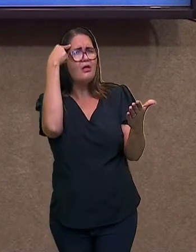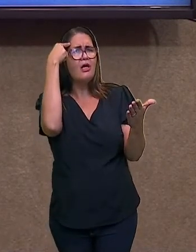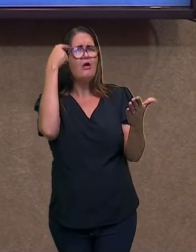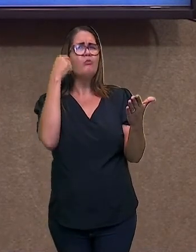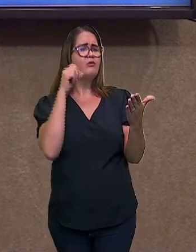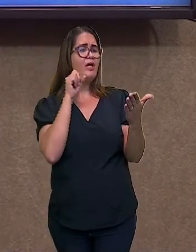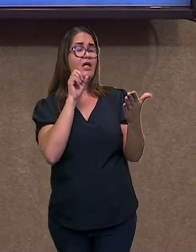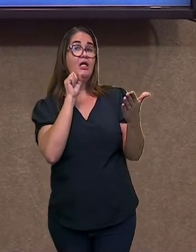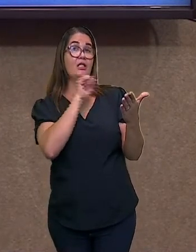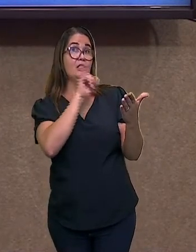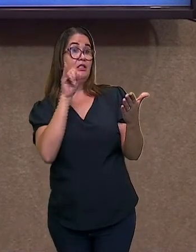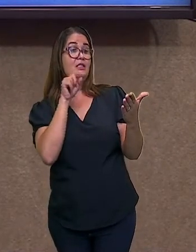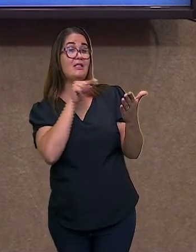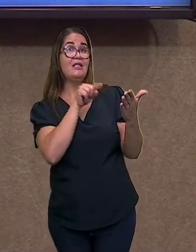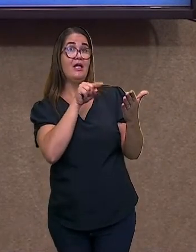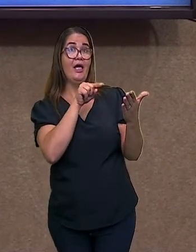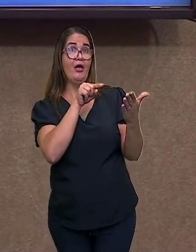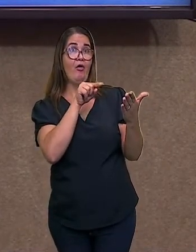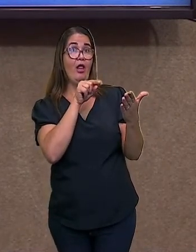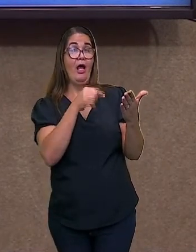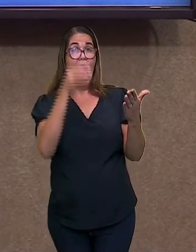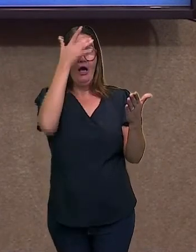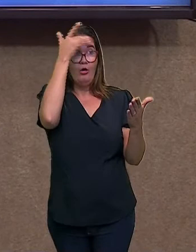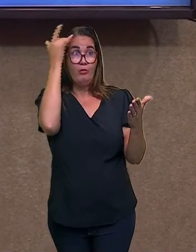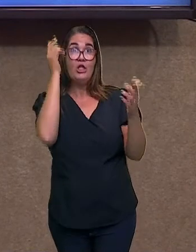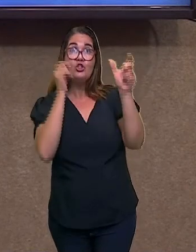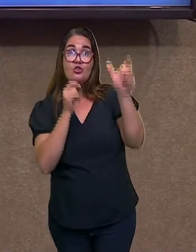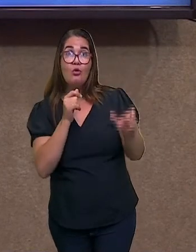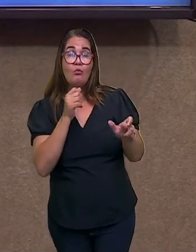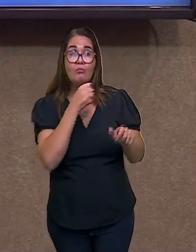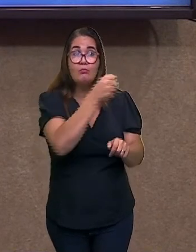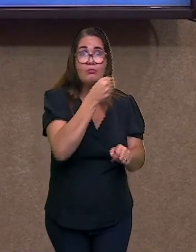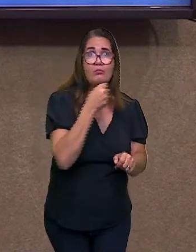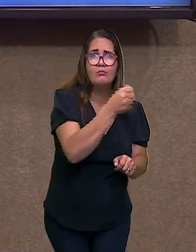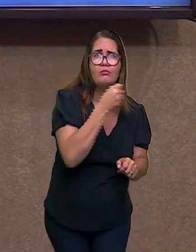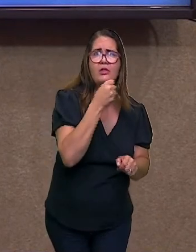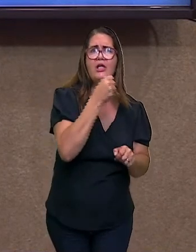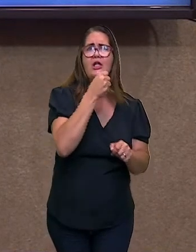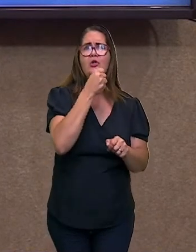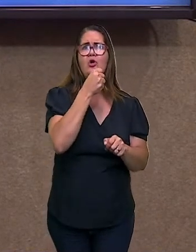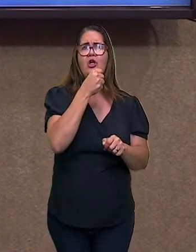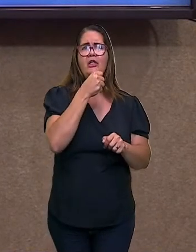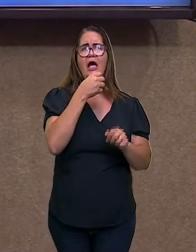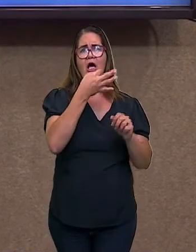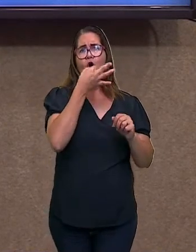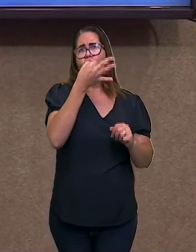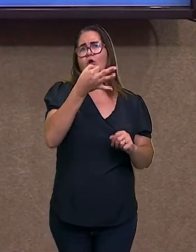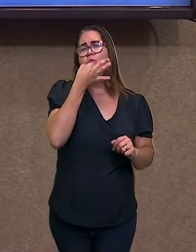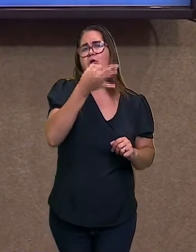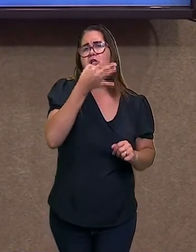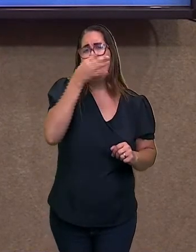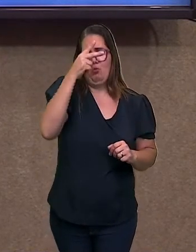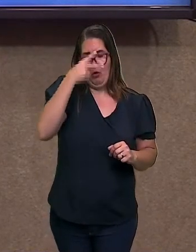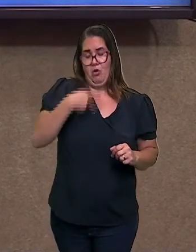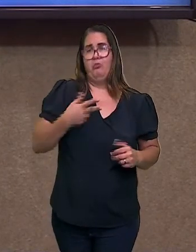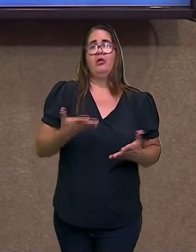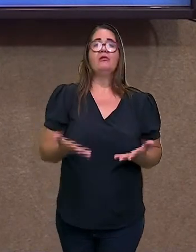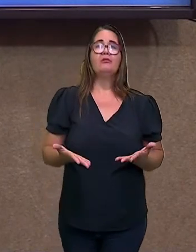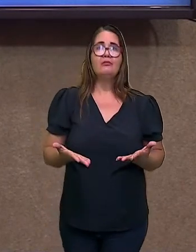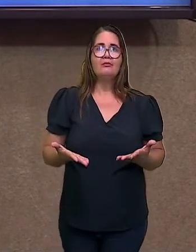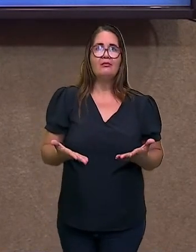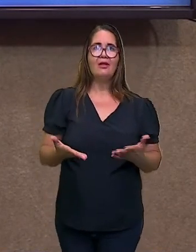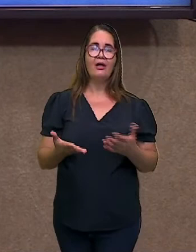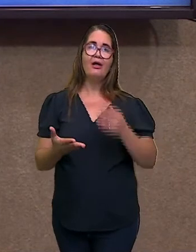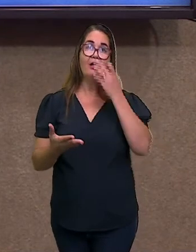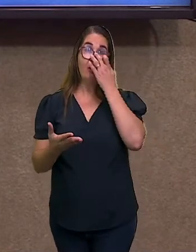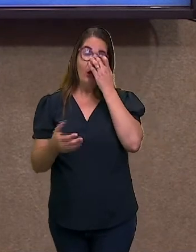Isso é errado? Não é errado, mas nós temos que tomar cuidado com as opiniões, né, que essas pessoas colocam, porque muitas vezes